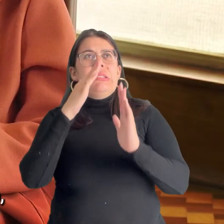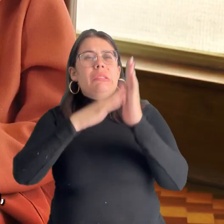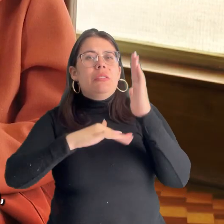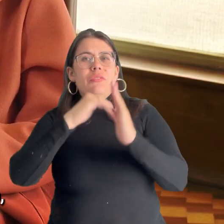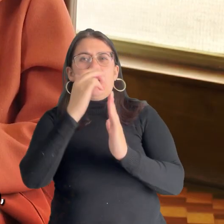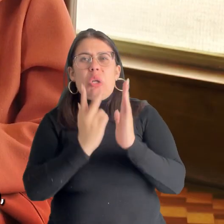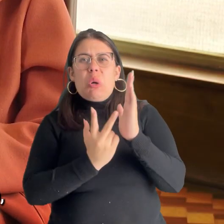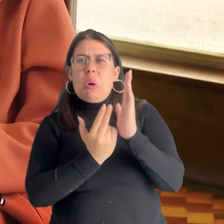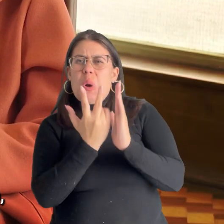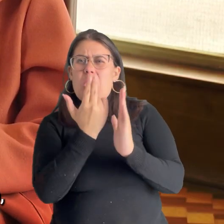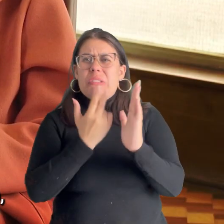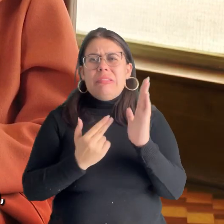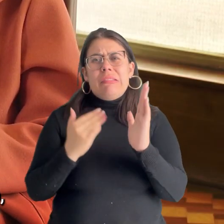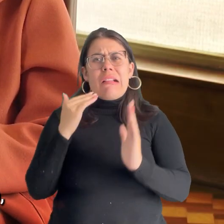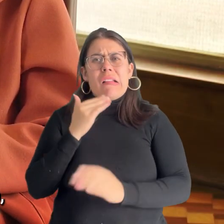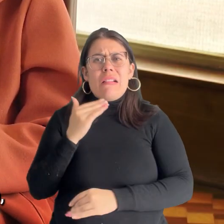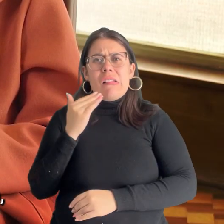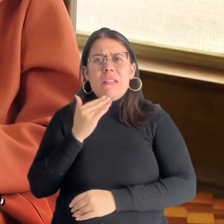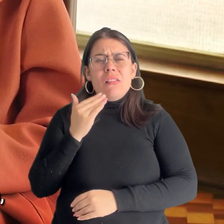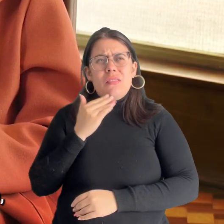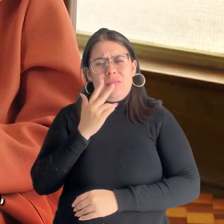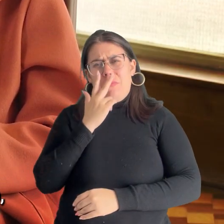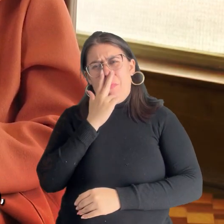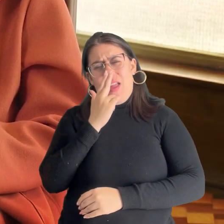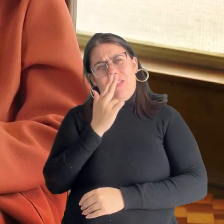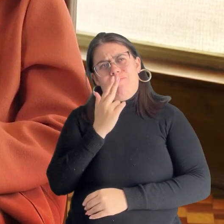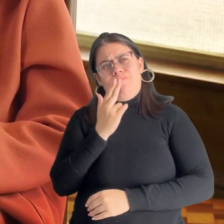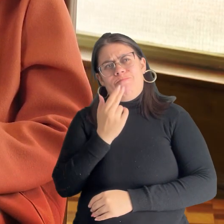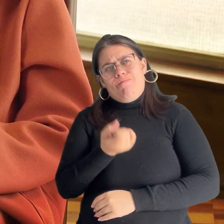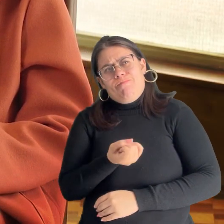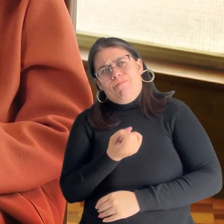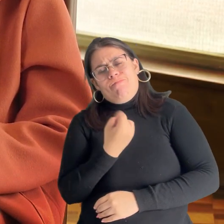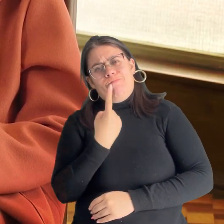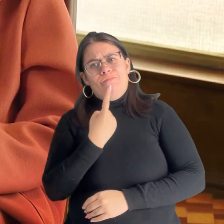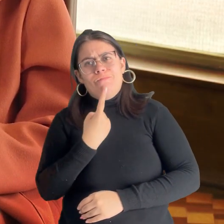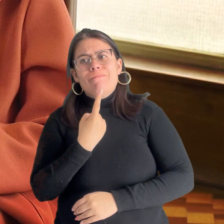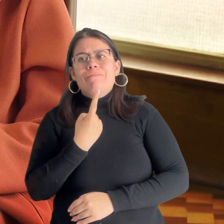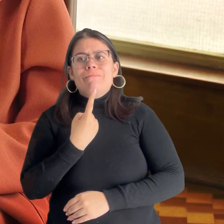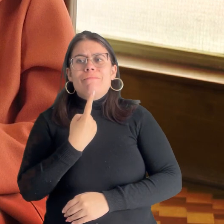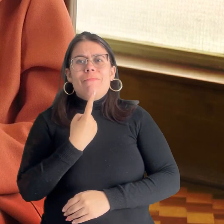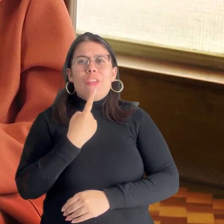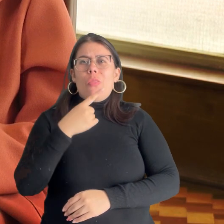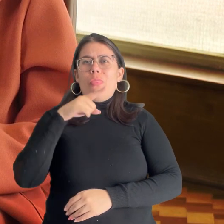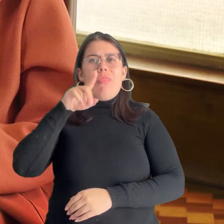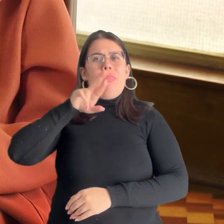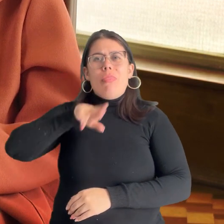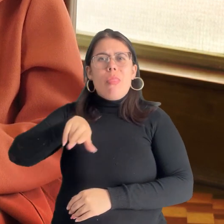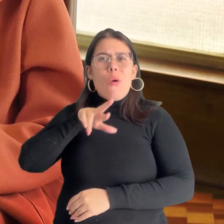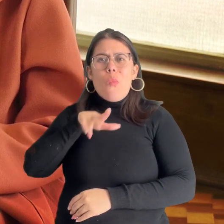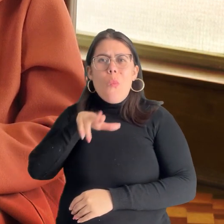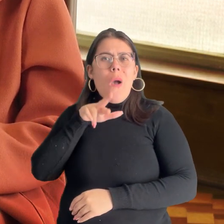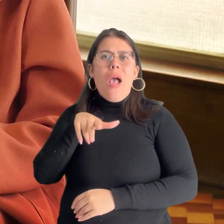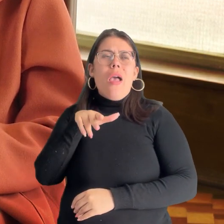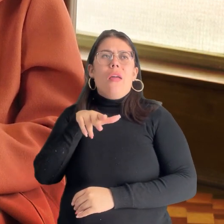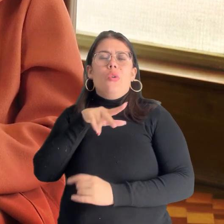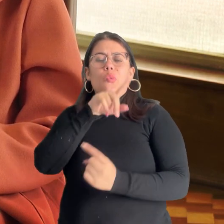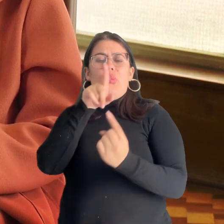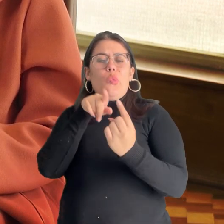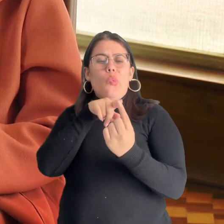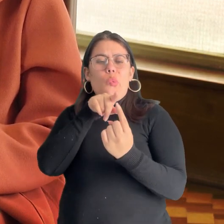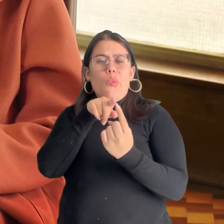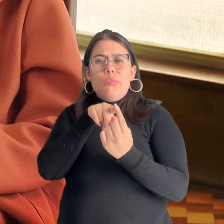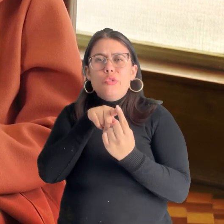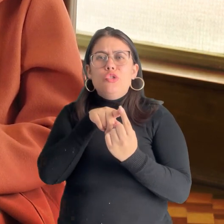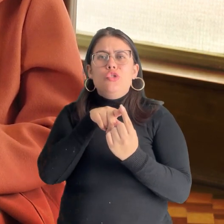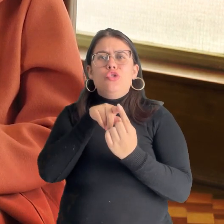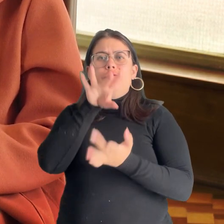fomos descobrindo que era alguma coisa que tinha acontecido que não era do projeto original e, como foi